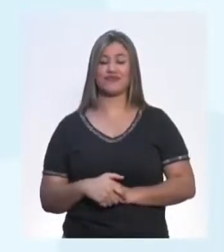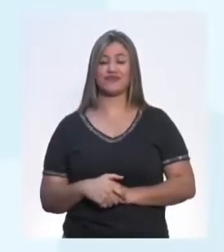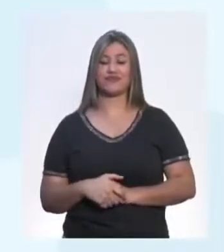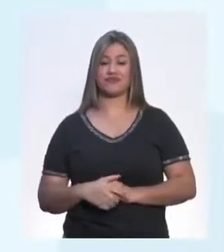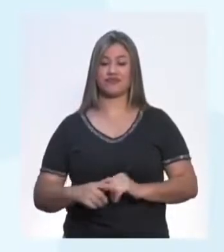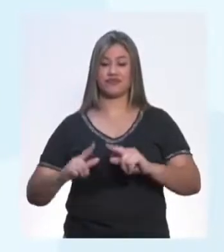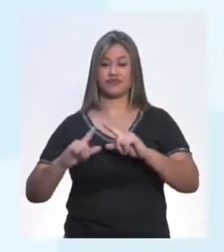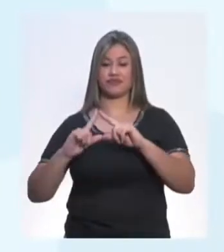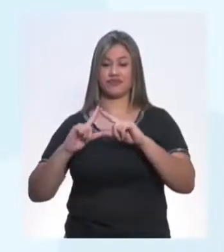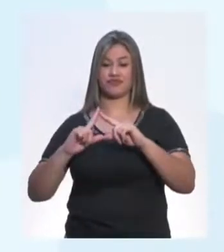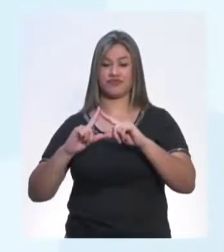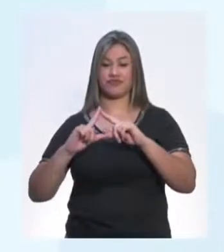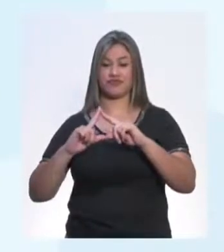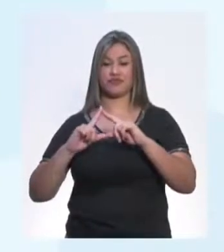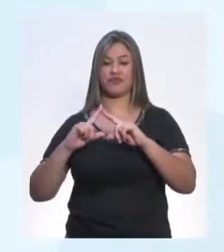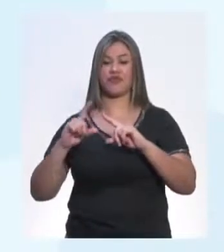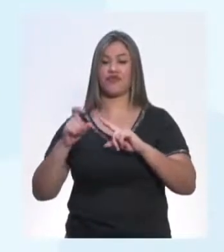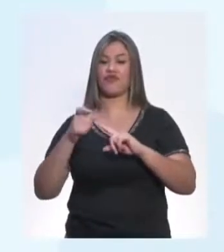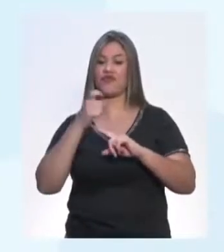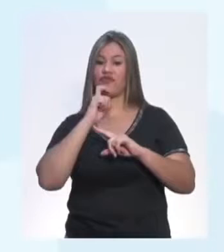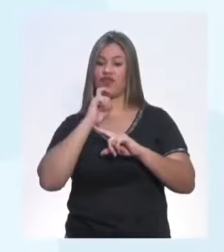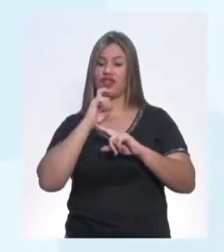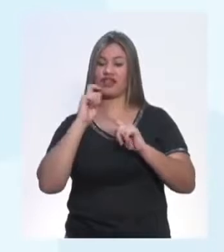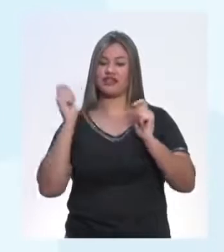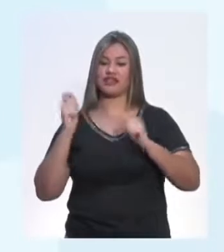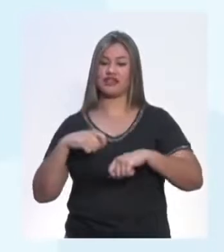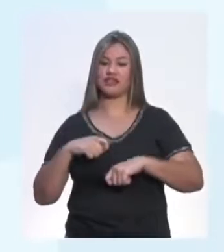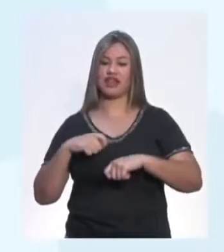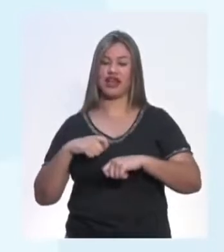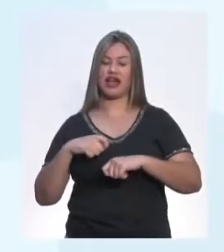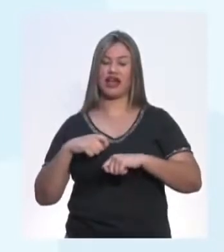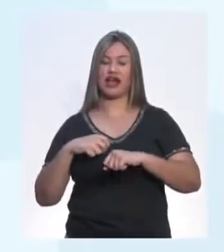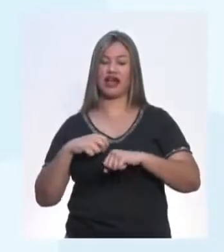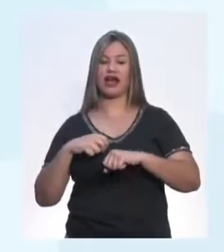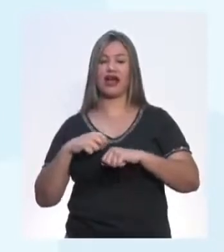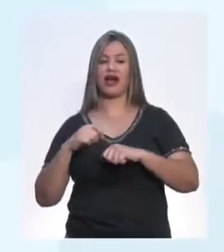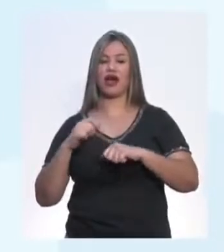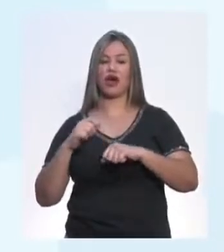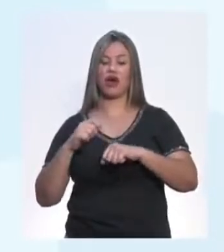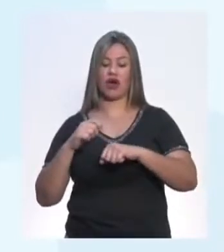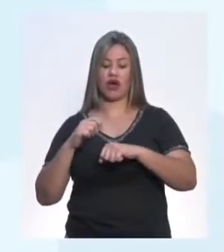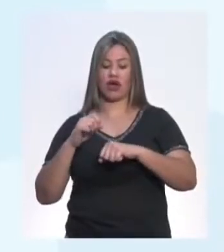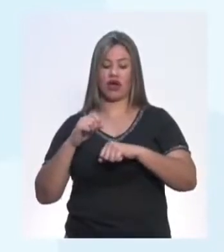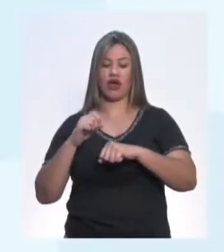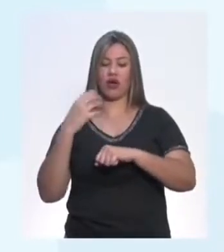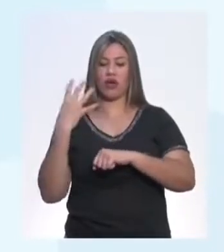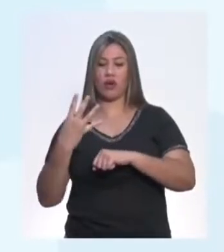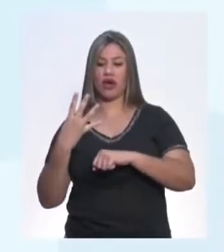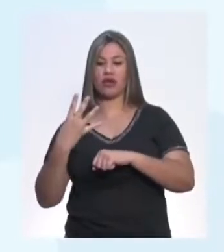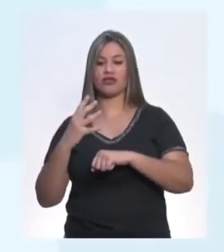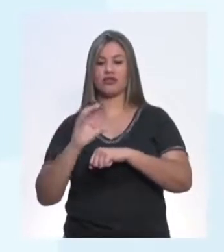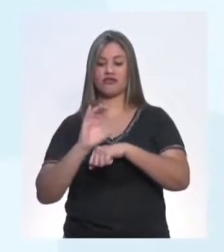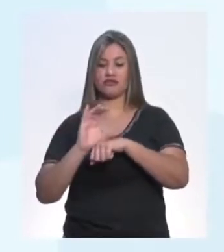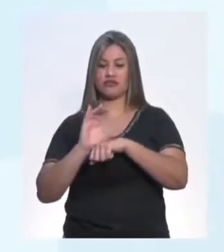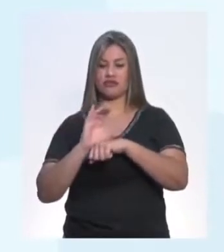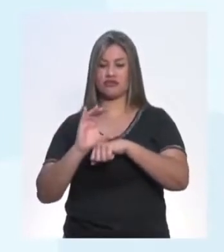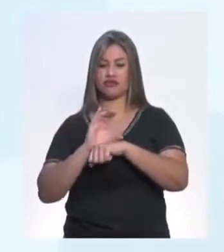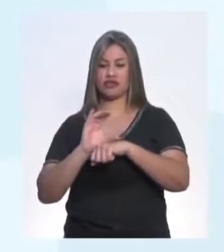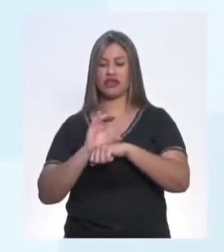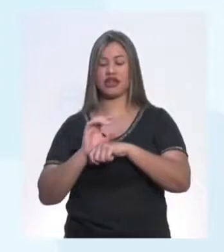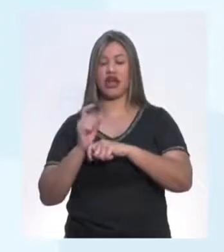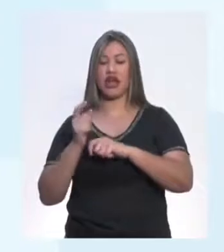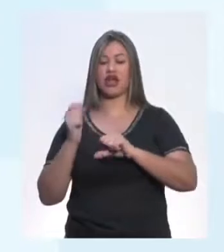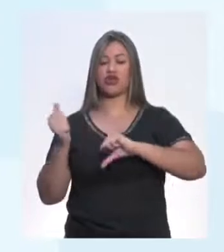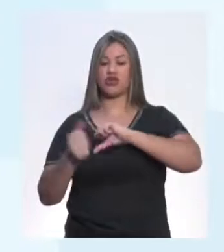em verde ali eu consigo 4, e no triângulo em cinza, que eles são de mesmo tamanho, né? Eu consigo... No